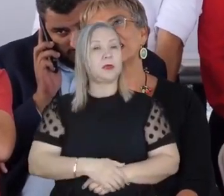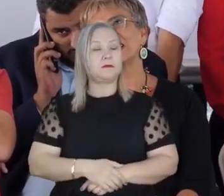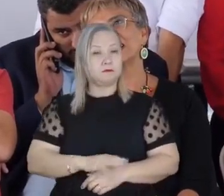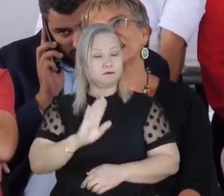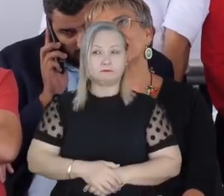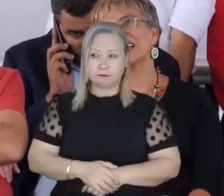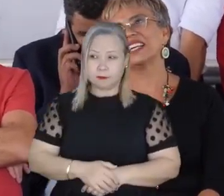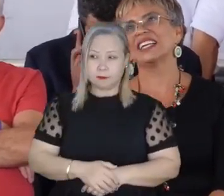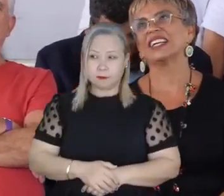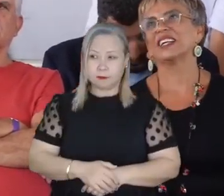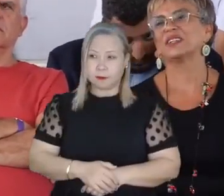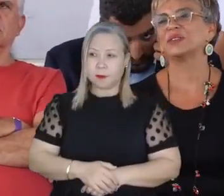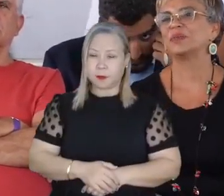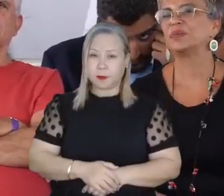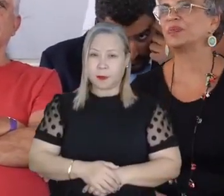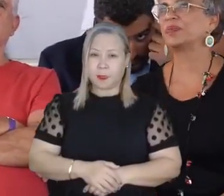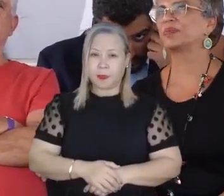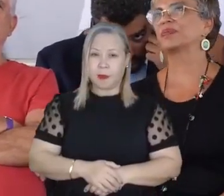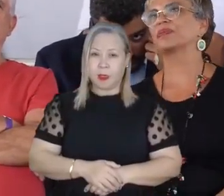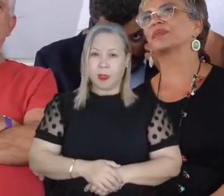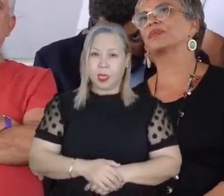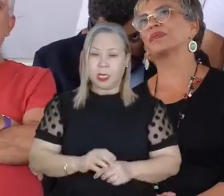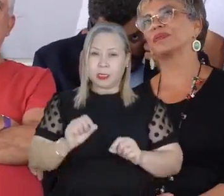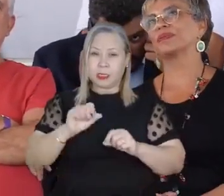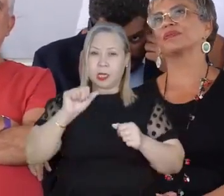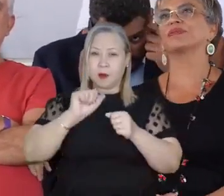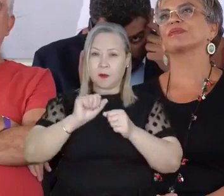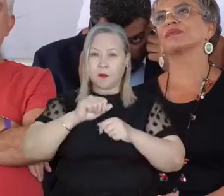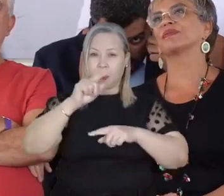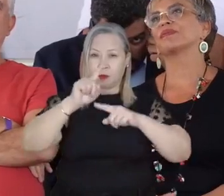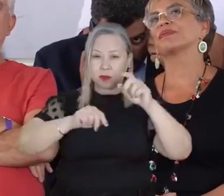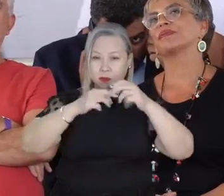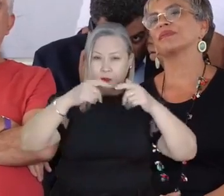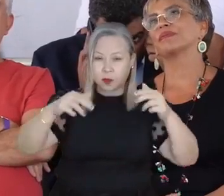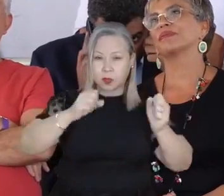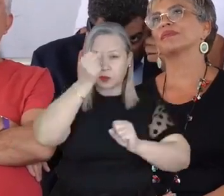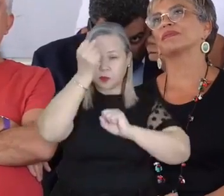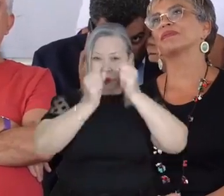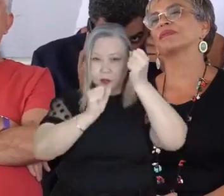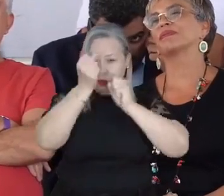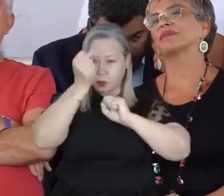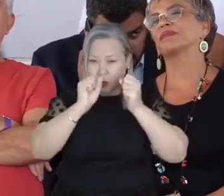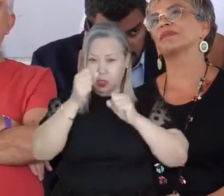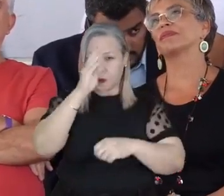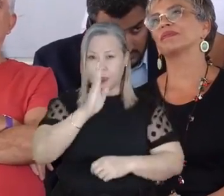extraído da produção industrial brasileira. O Brasil caiu para 11%.